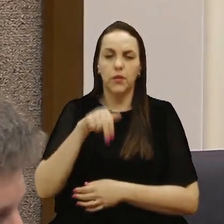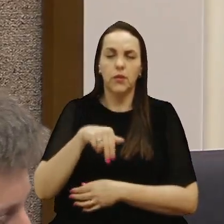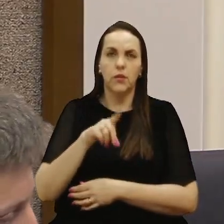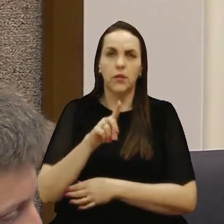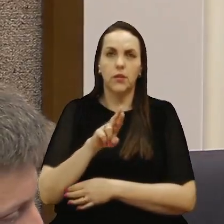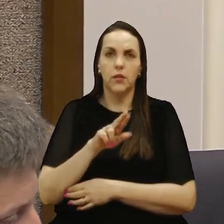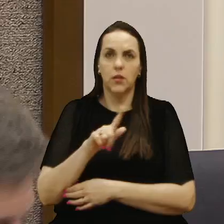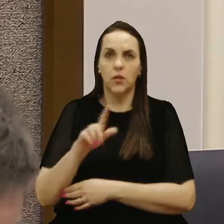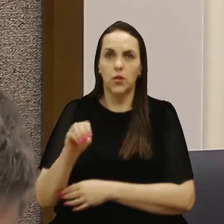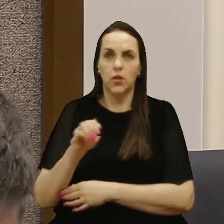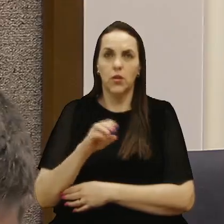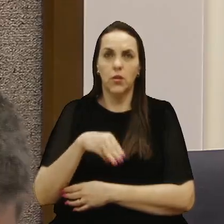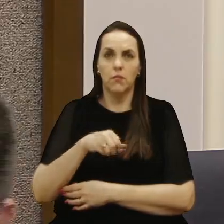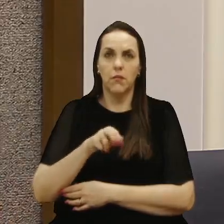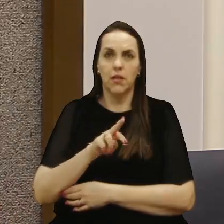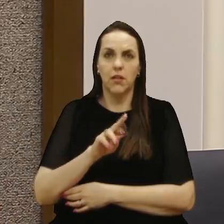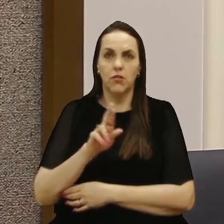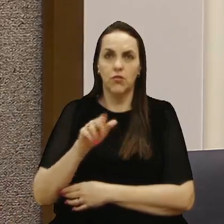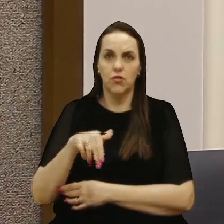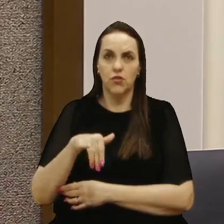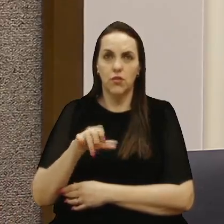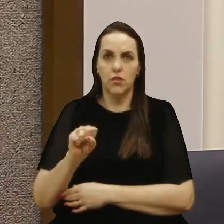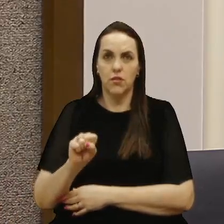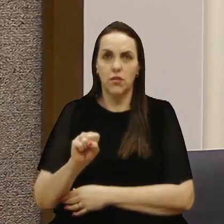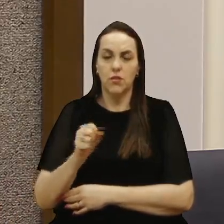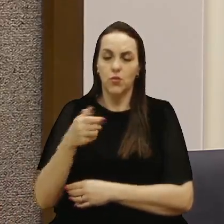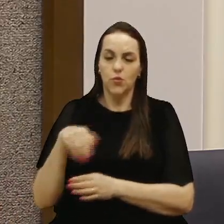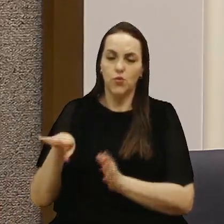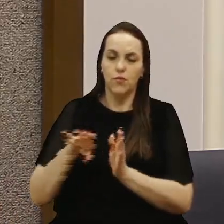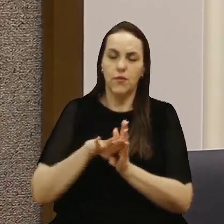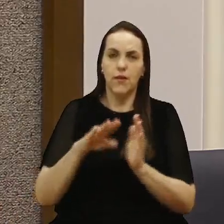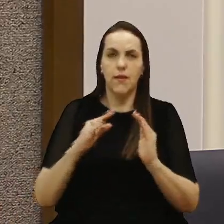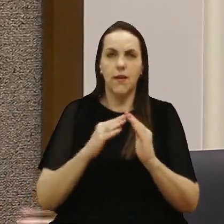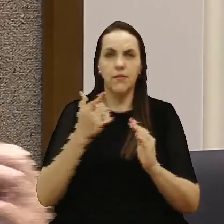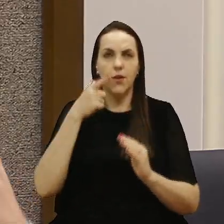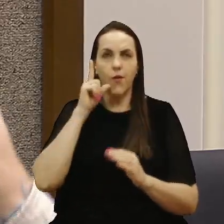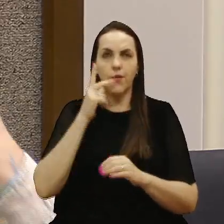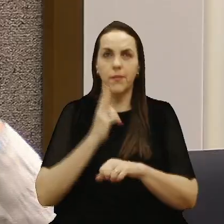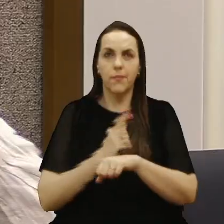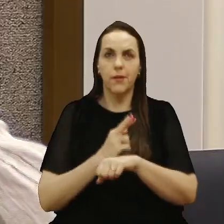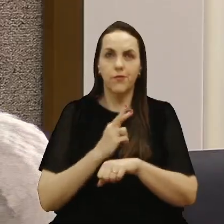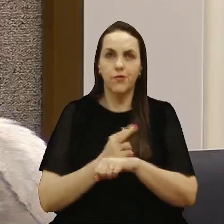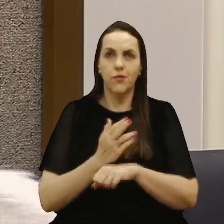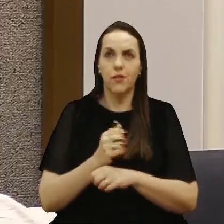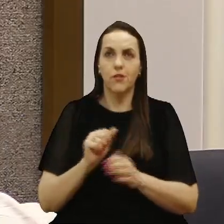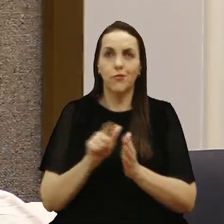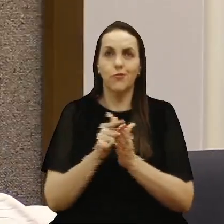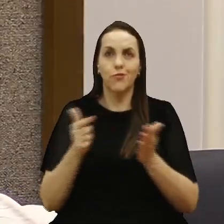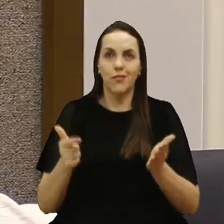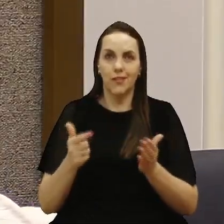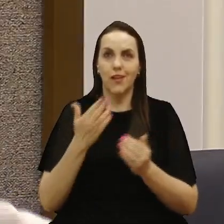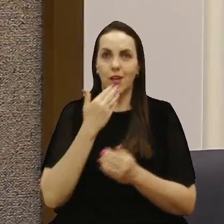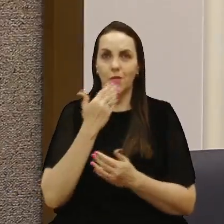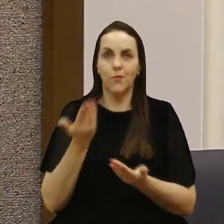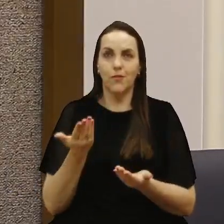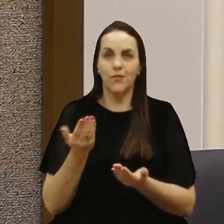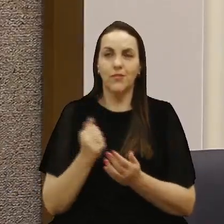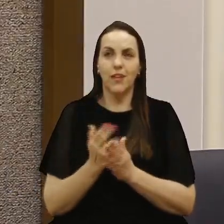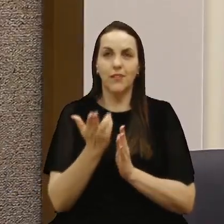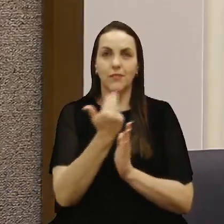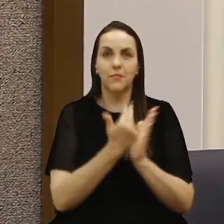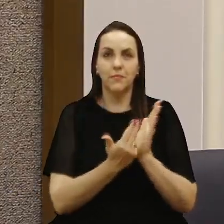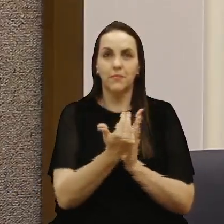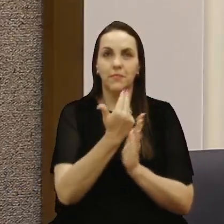Martins. Eis que eu chego em casa ontem para o almoço, no Jornal do Almoço, quem? O nosso artista da Zona